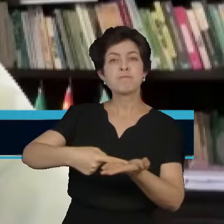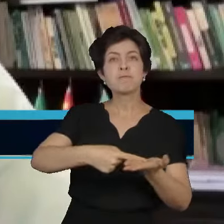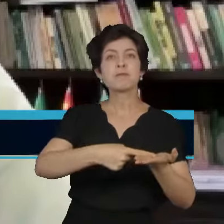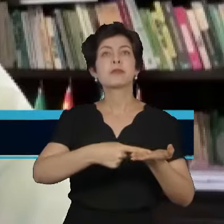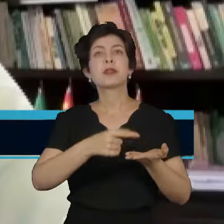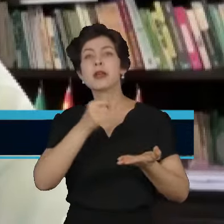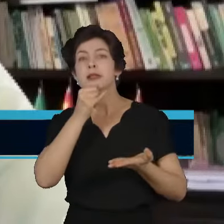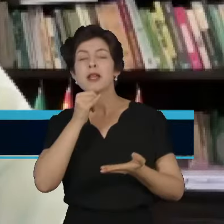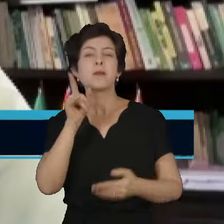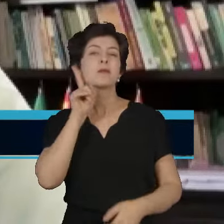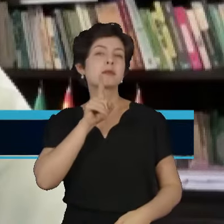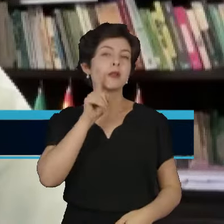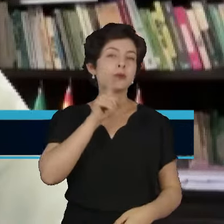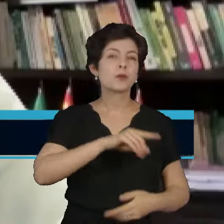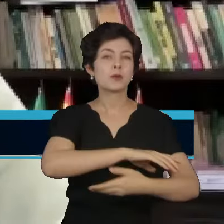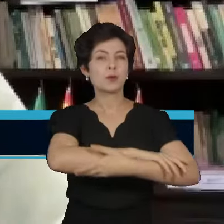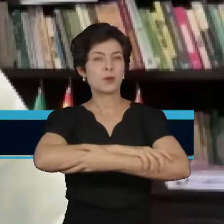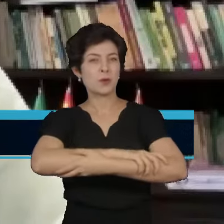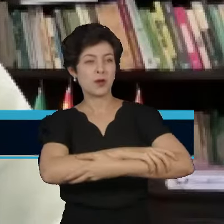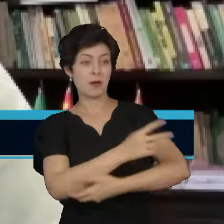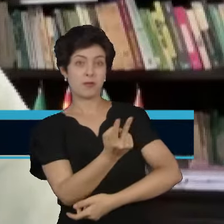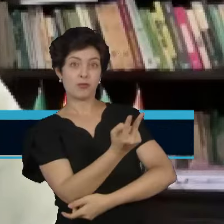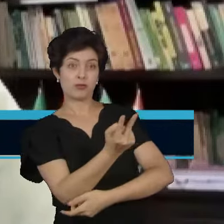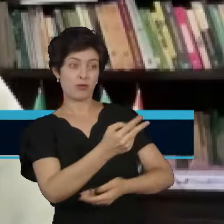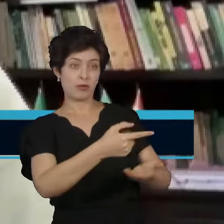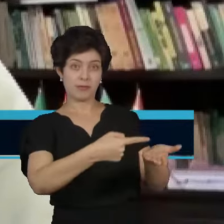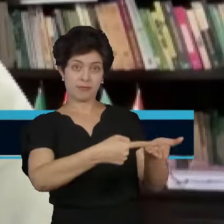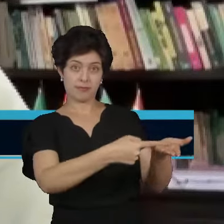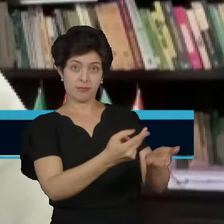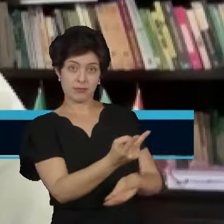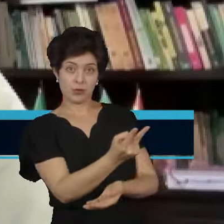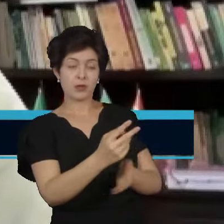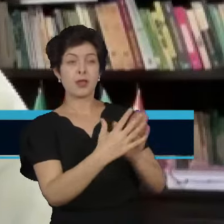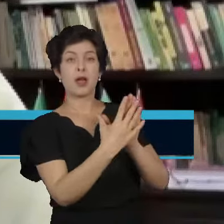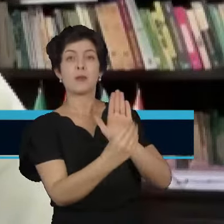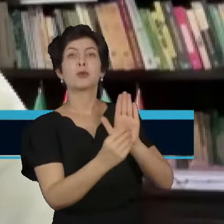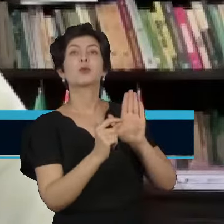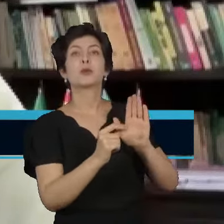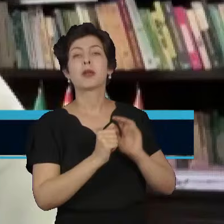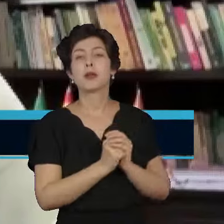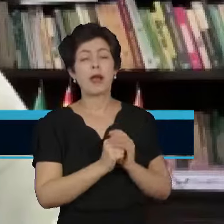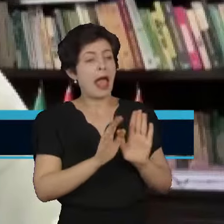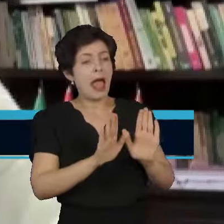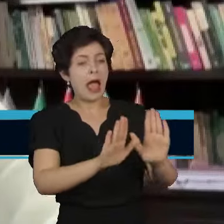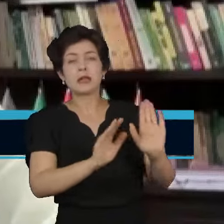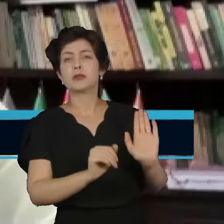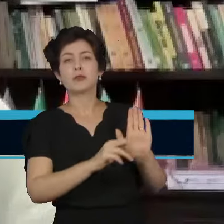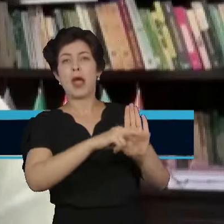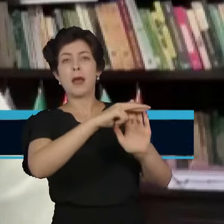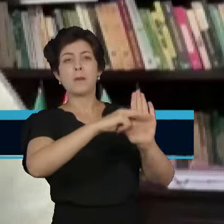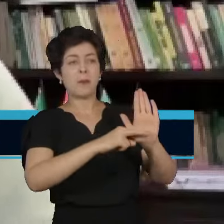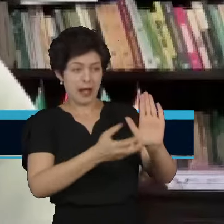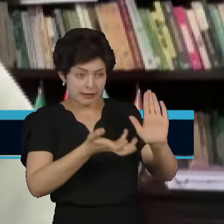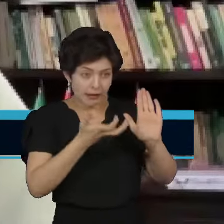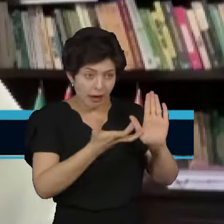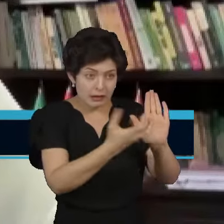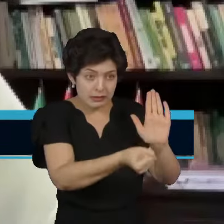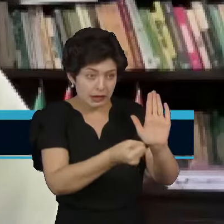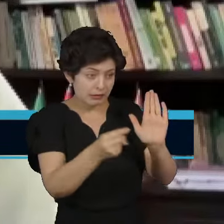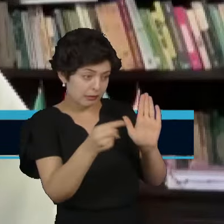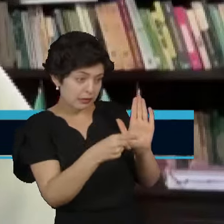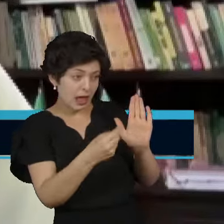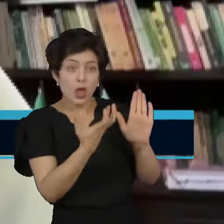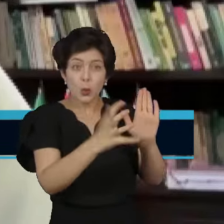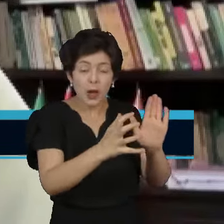Estados por Estados Unidos e União Europeia, que é uma espécie de modelo, um template. Ó, é isso aí. Eh, se quiser é assim, se não